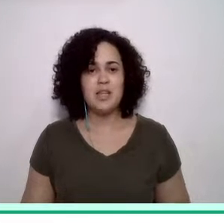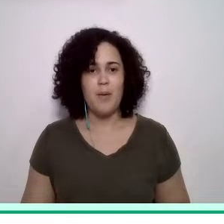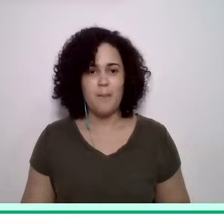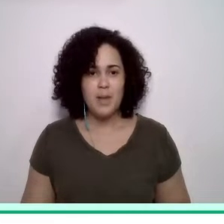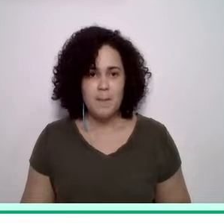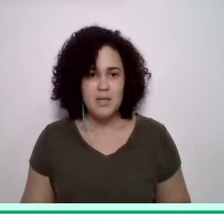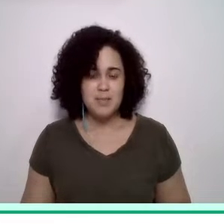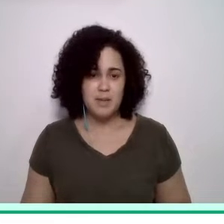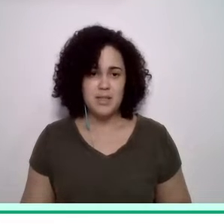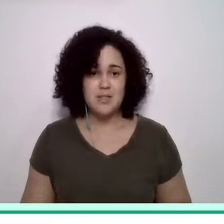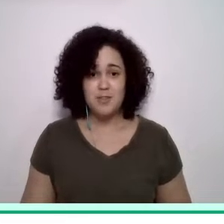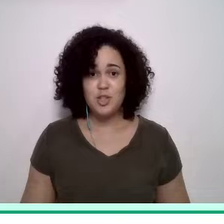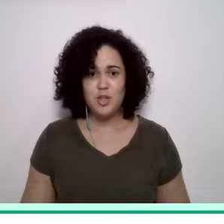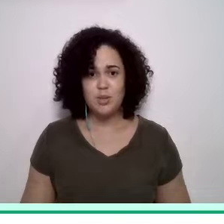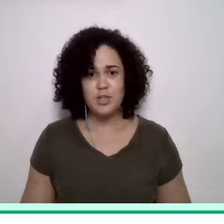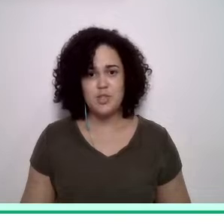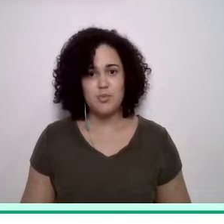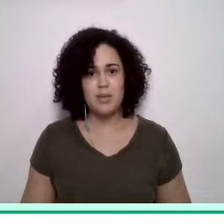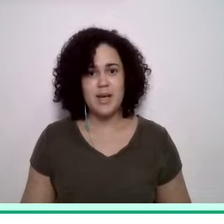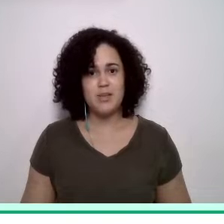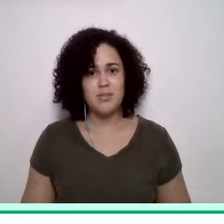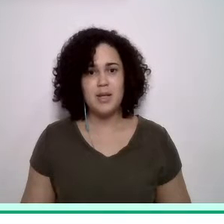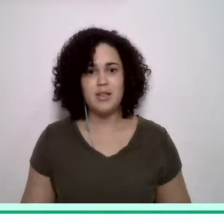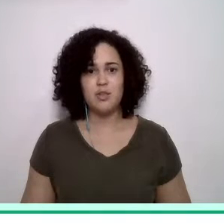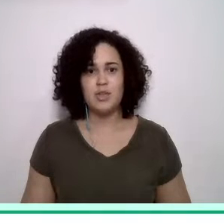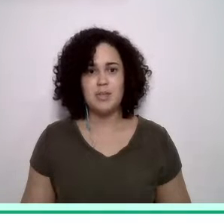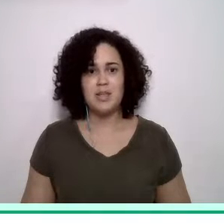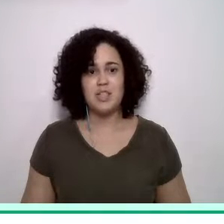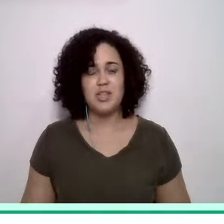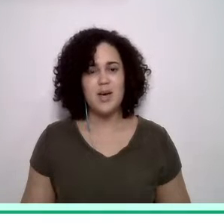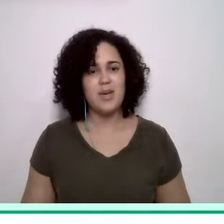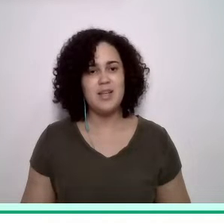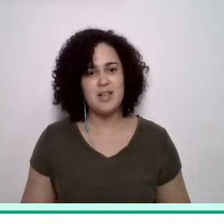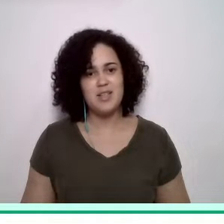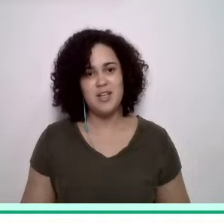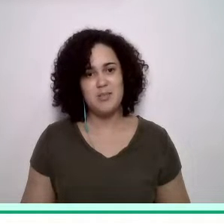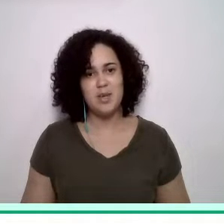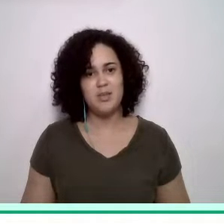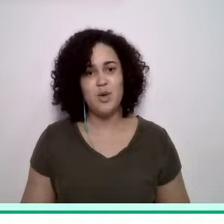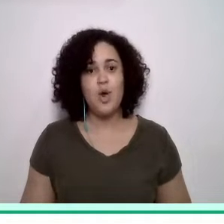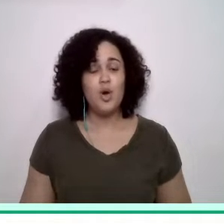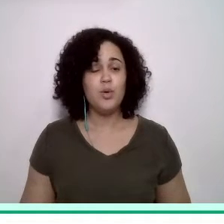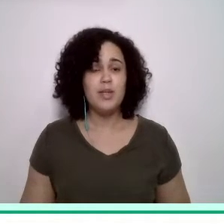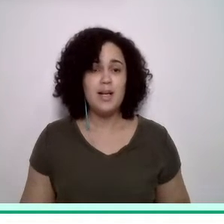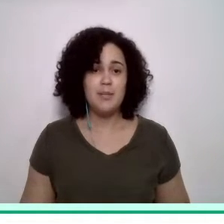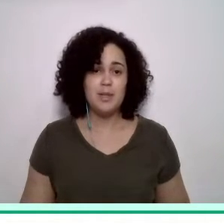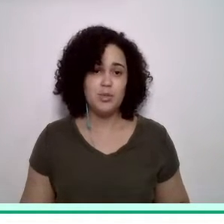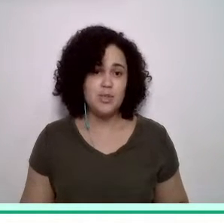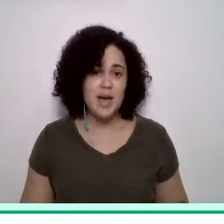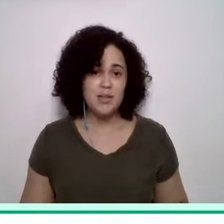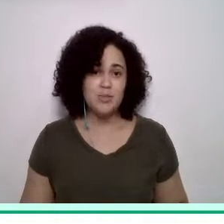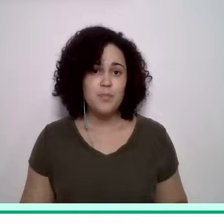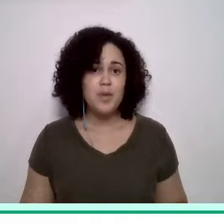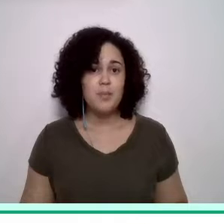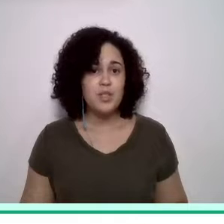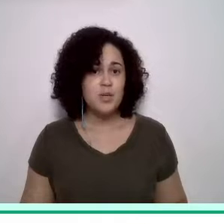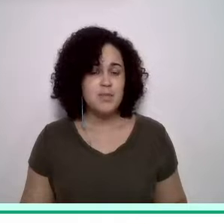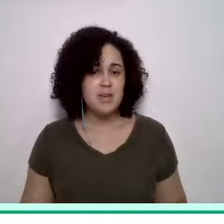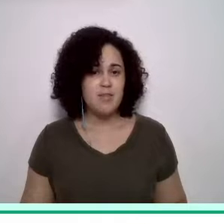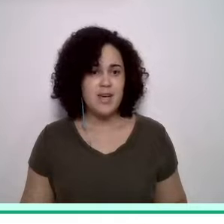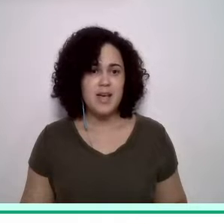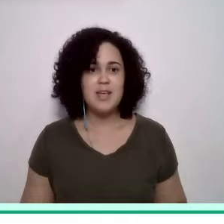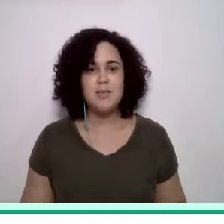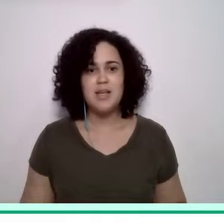colorimetria digital, mas apenas 28 artigos publicados empregando colorimetria digital e análise de alimentos. Com o detalhamento dos dados,